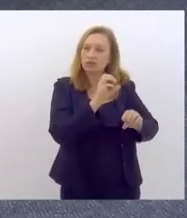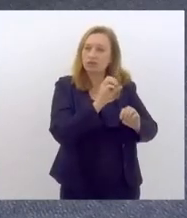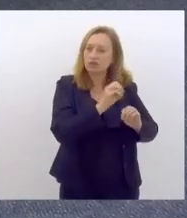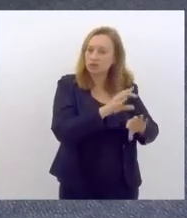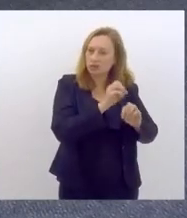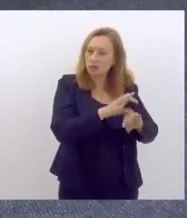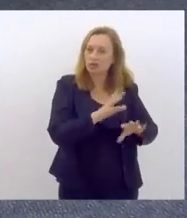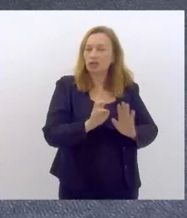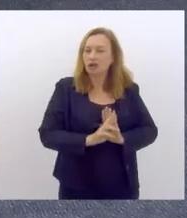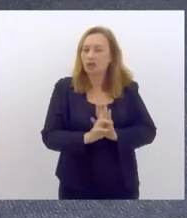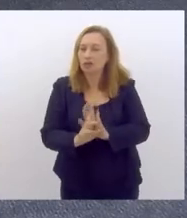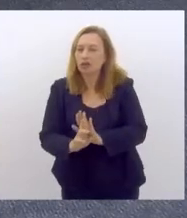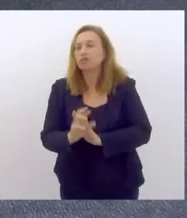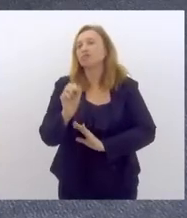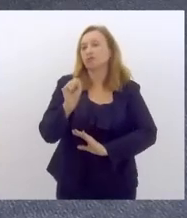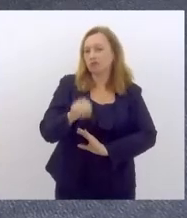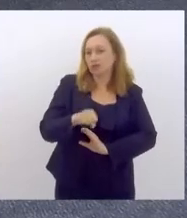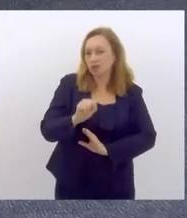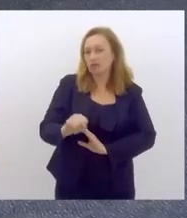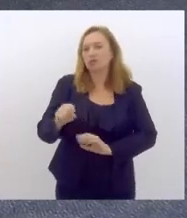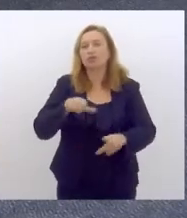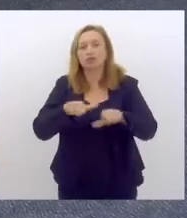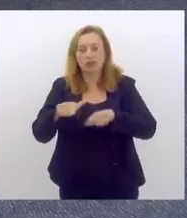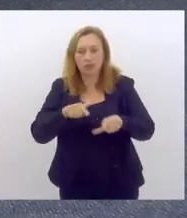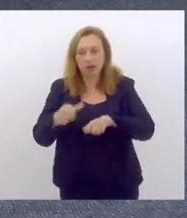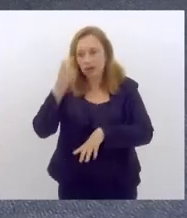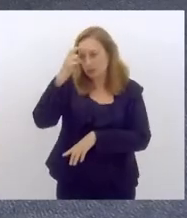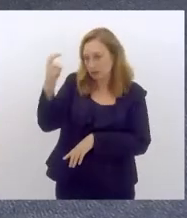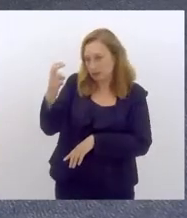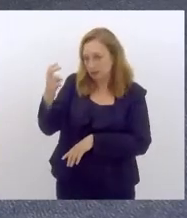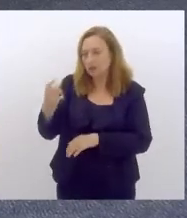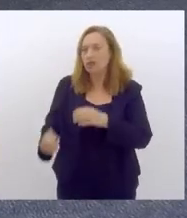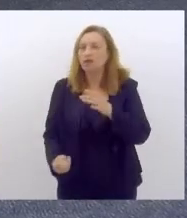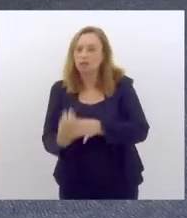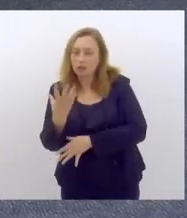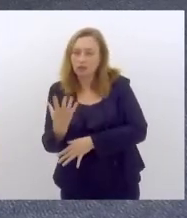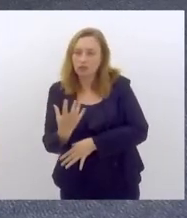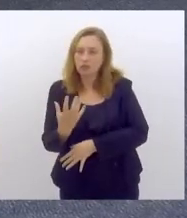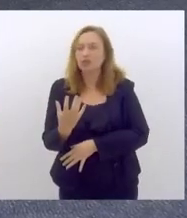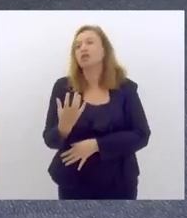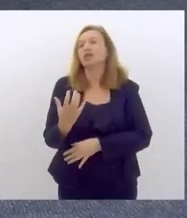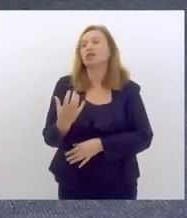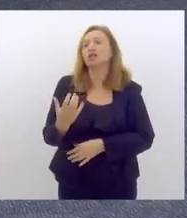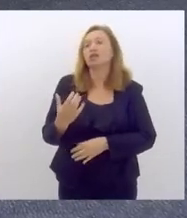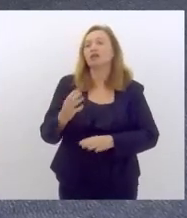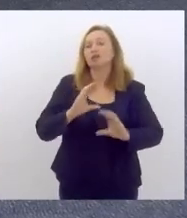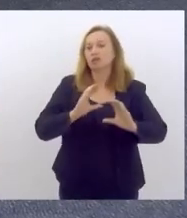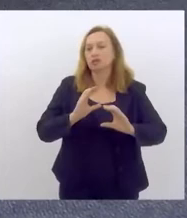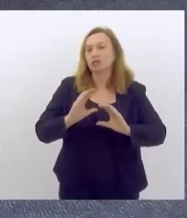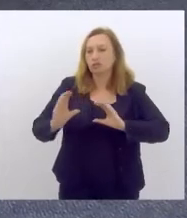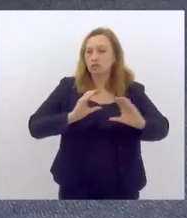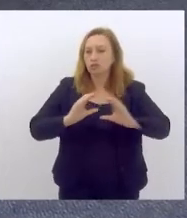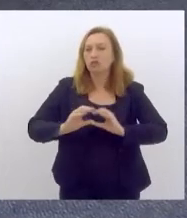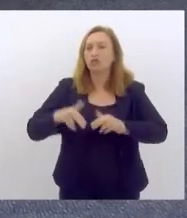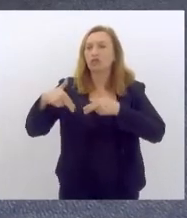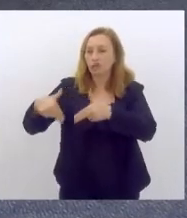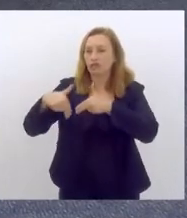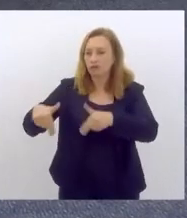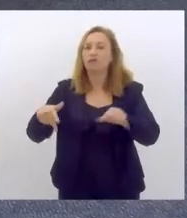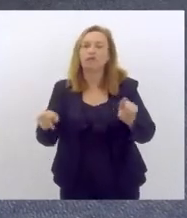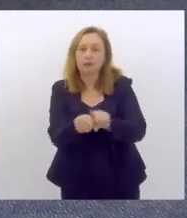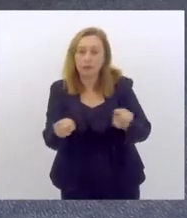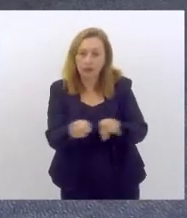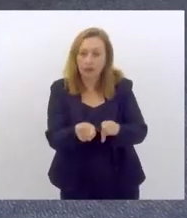muita referência do trabalho intelectual, da epistemologia produzida por Muniz Sodré no campo da comunicação e no seu ativismo também, que é um